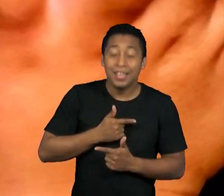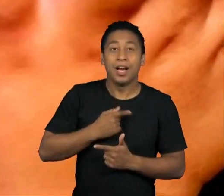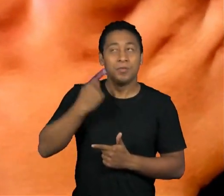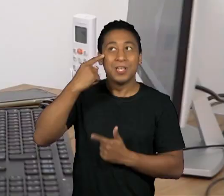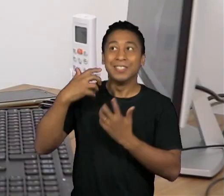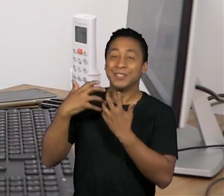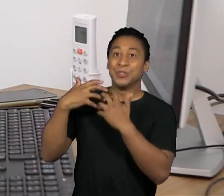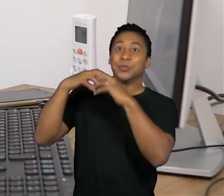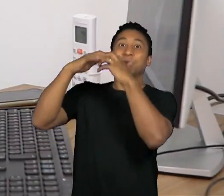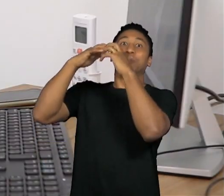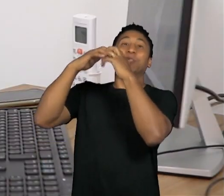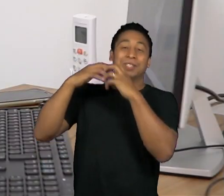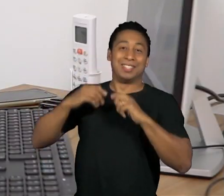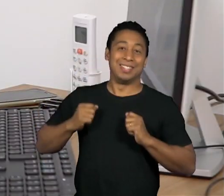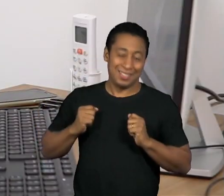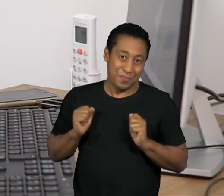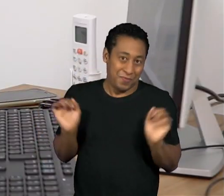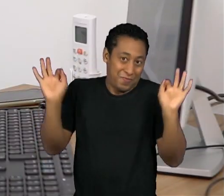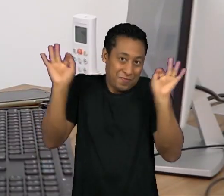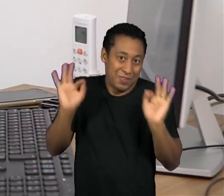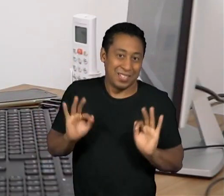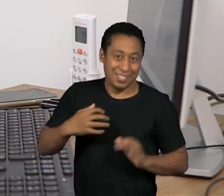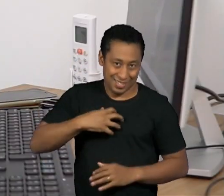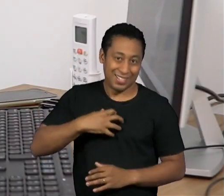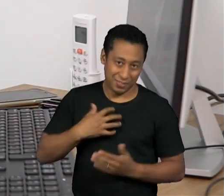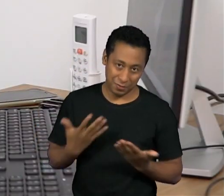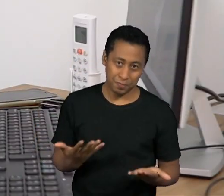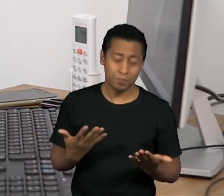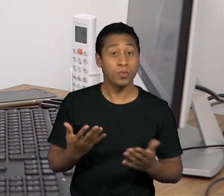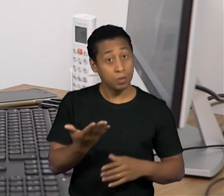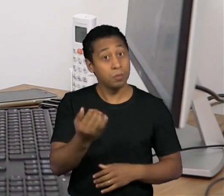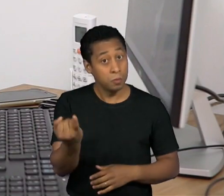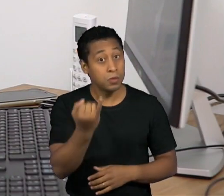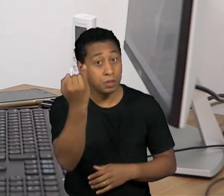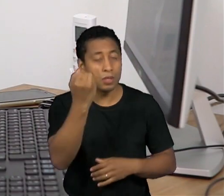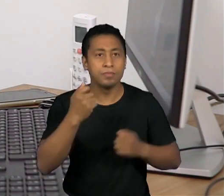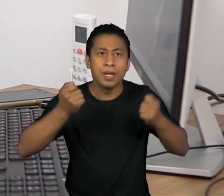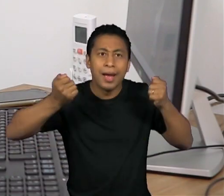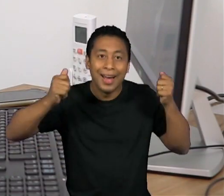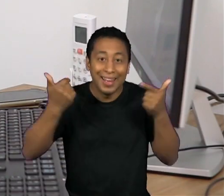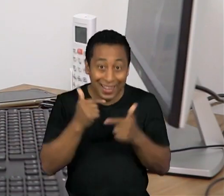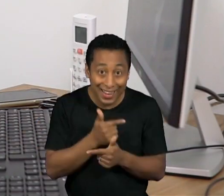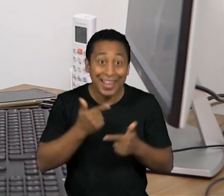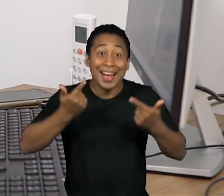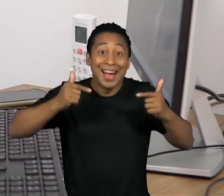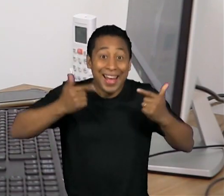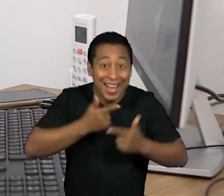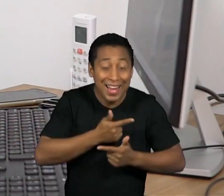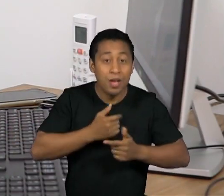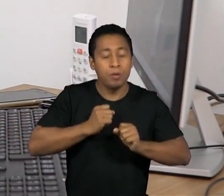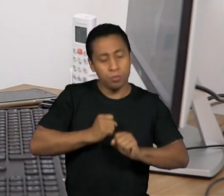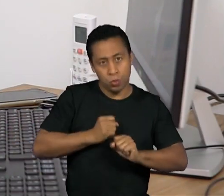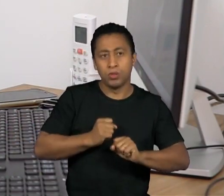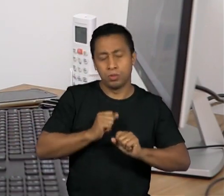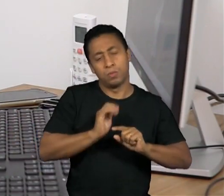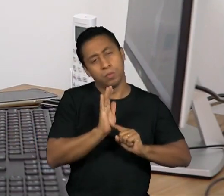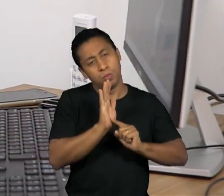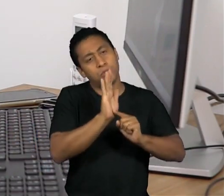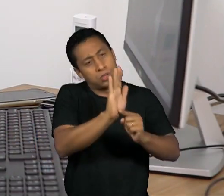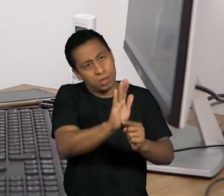gerando o riso. Isso é bem interessante, que o riso pode atenuar, emoções ruins,